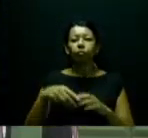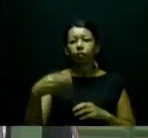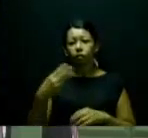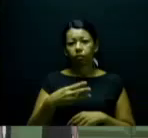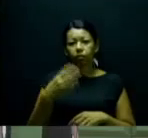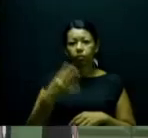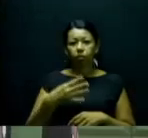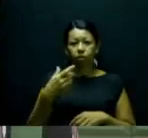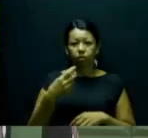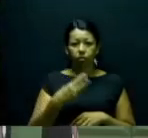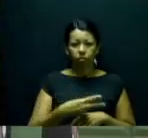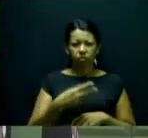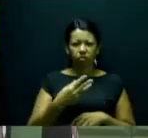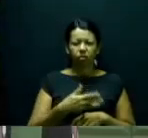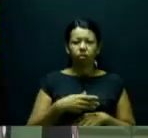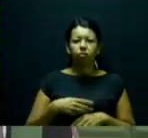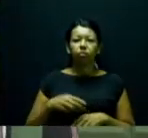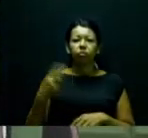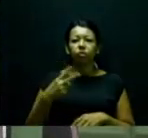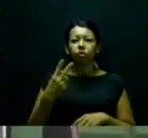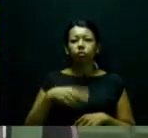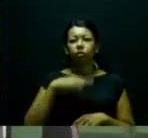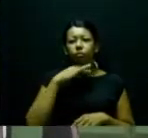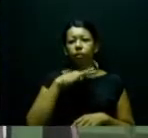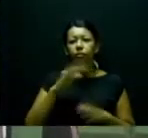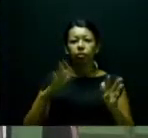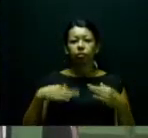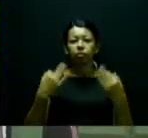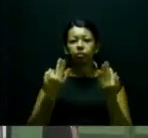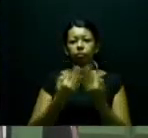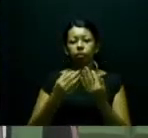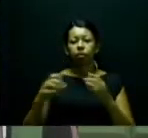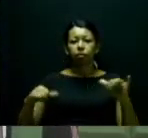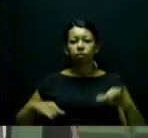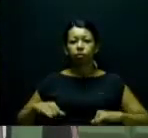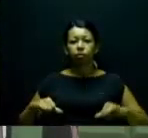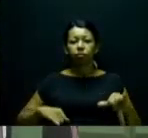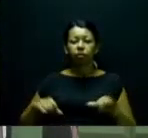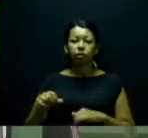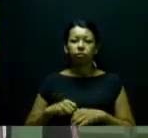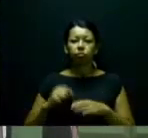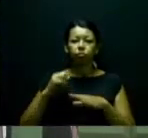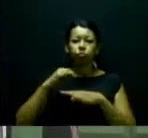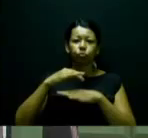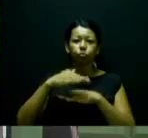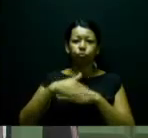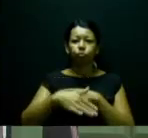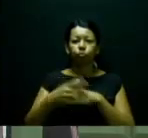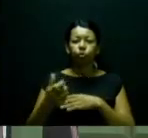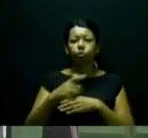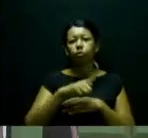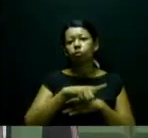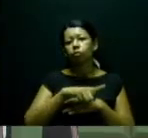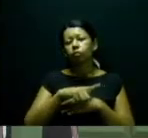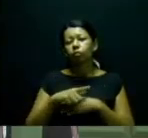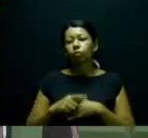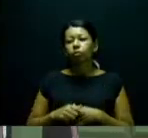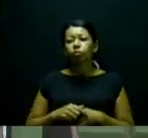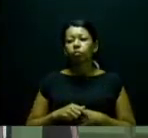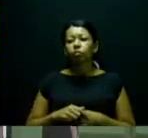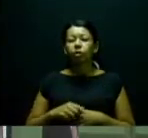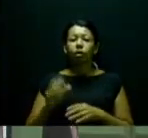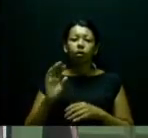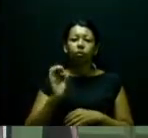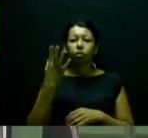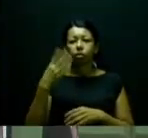3.422, de 22 de março de 2011, às famílias atingidas pelo escorregamento e ou deslizamento havidos na